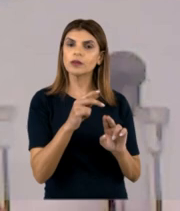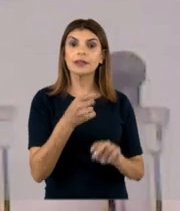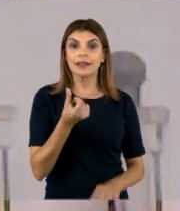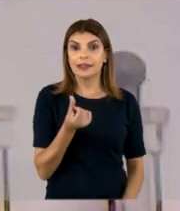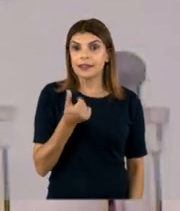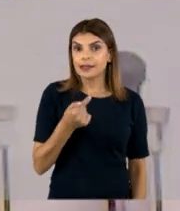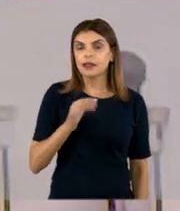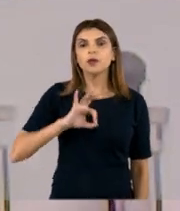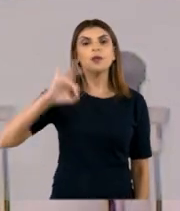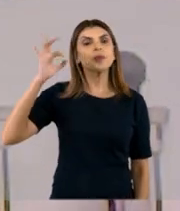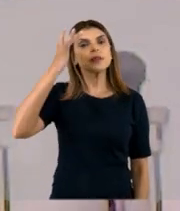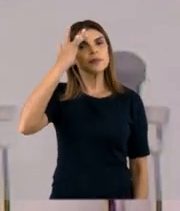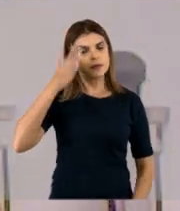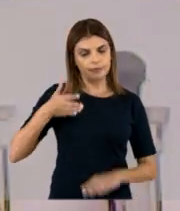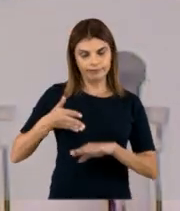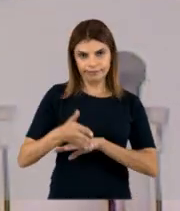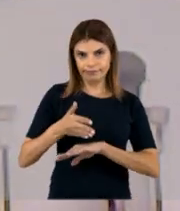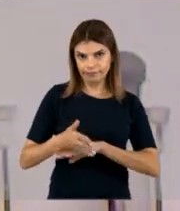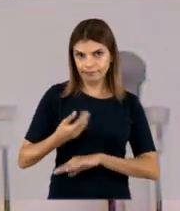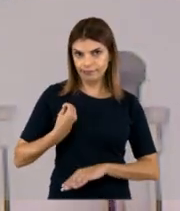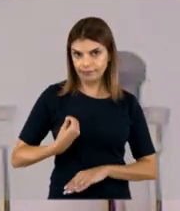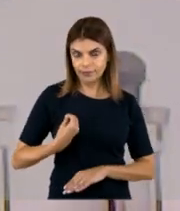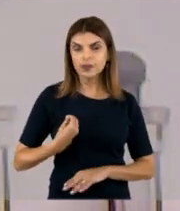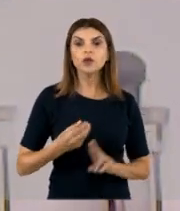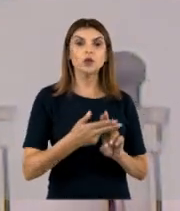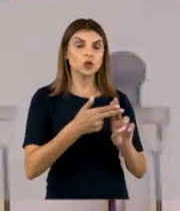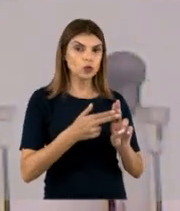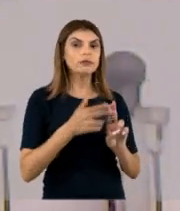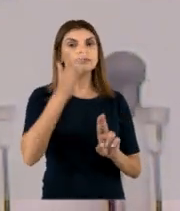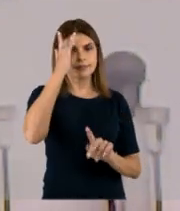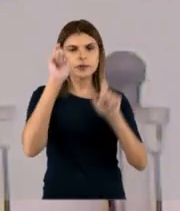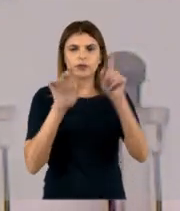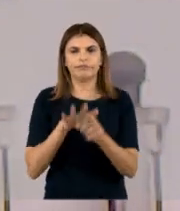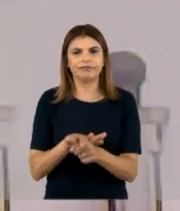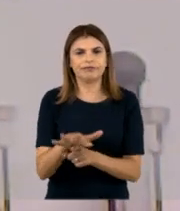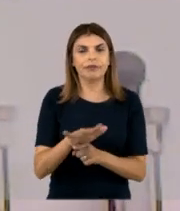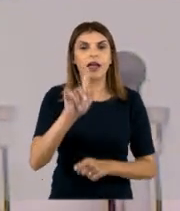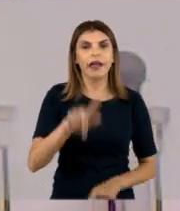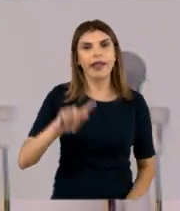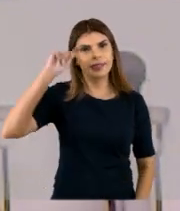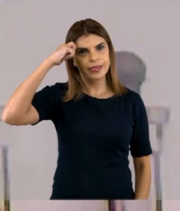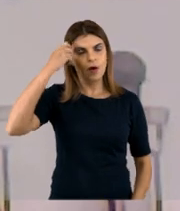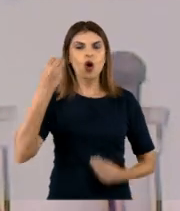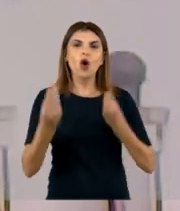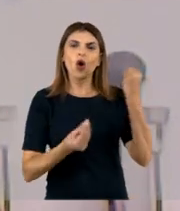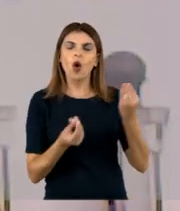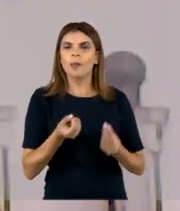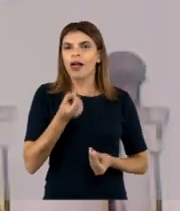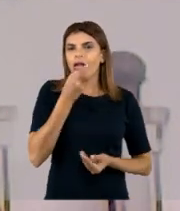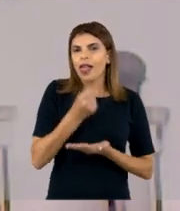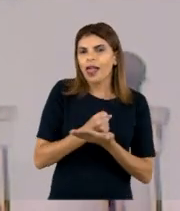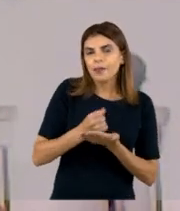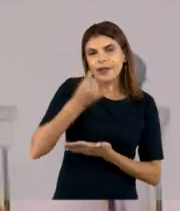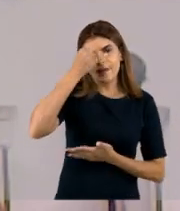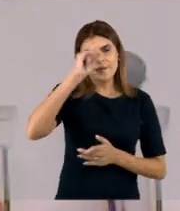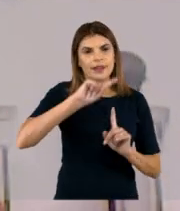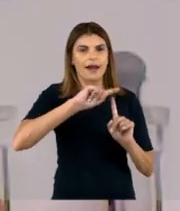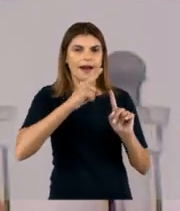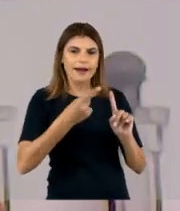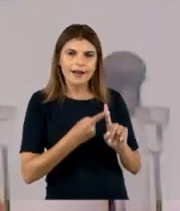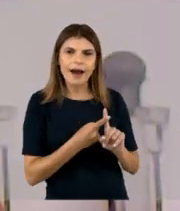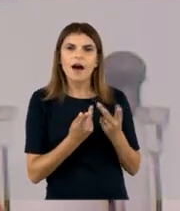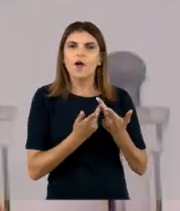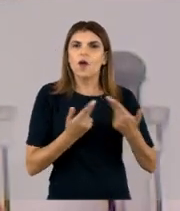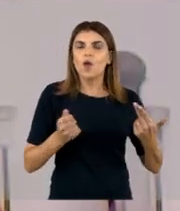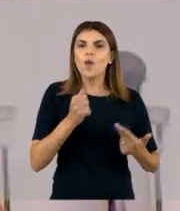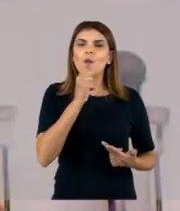que 67% dos usuários do Sistema Único de Saúde são pessoas negras. Em relação aos métodos contraceptivos